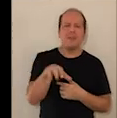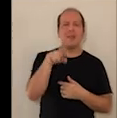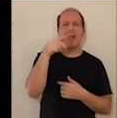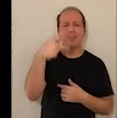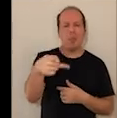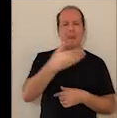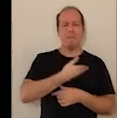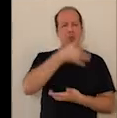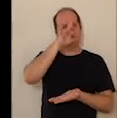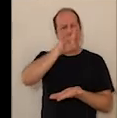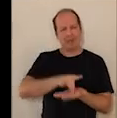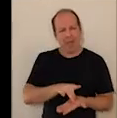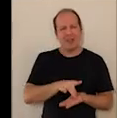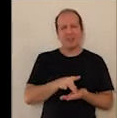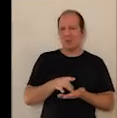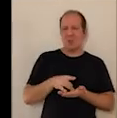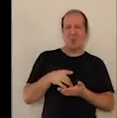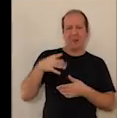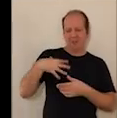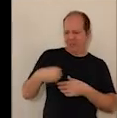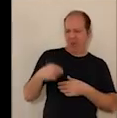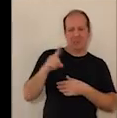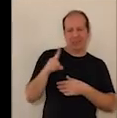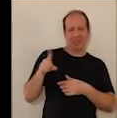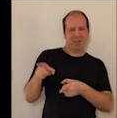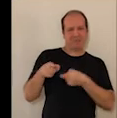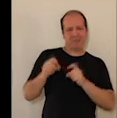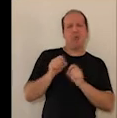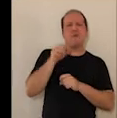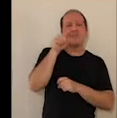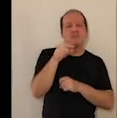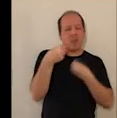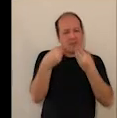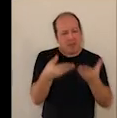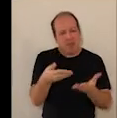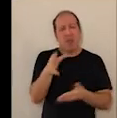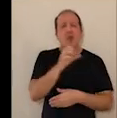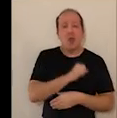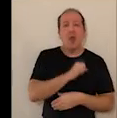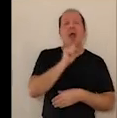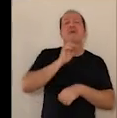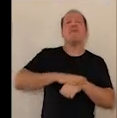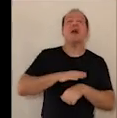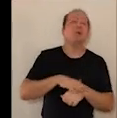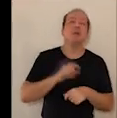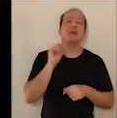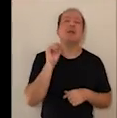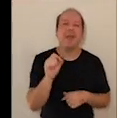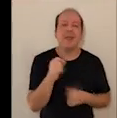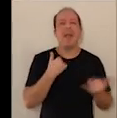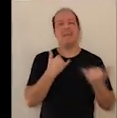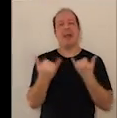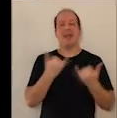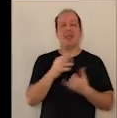de verdade, deserdou o próprio filho em seu favor, veja como gosta do senhor e o que ele faz, e o que ele faz, nomeia